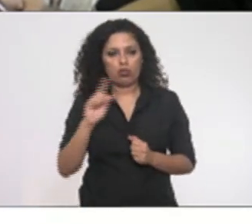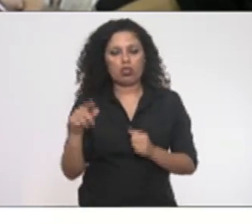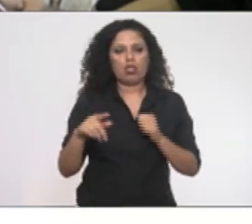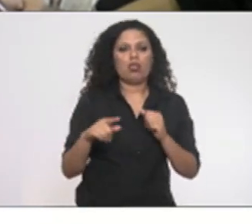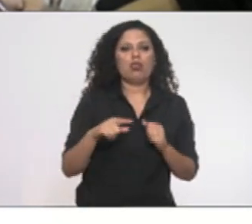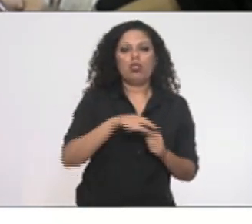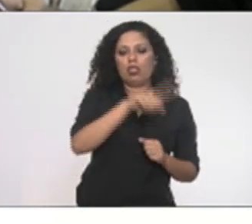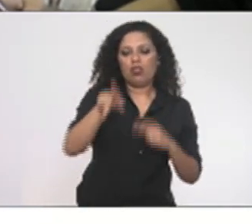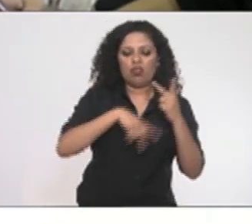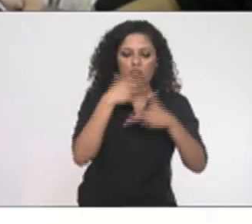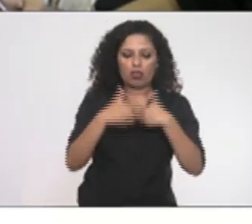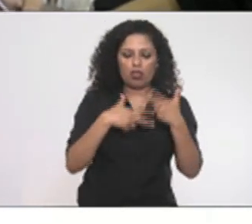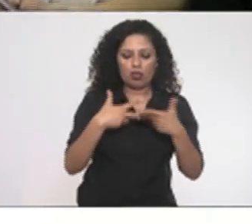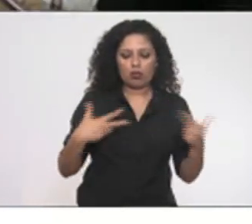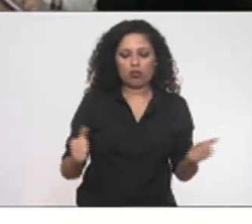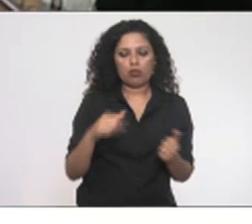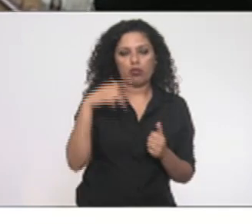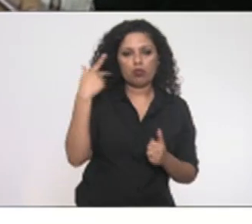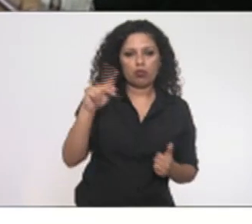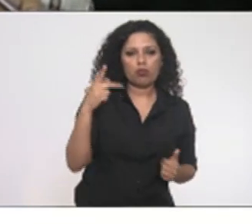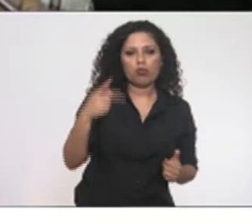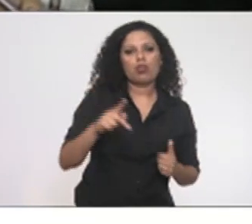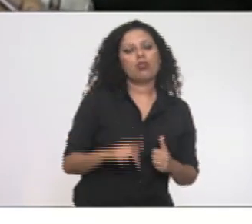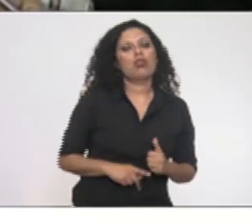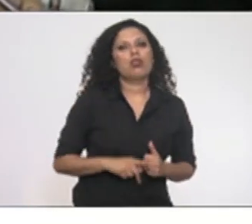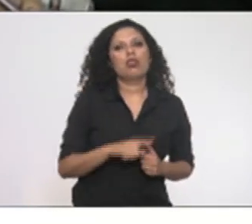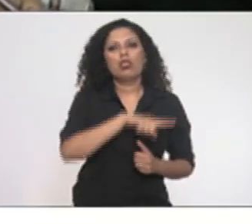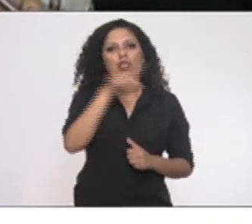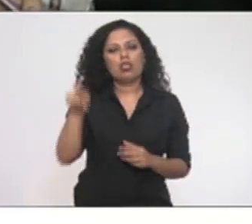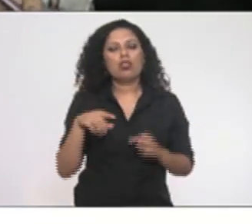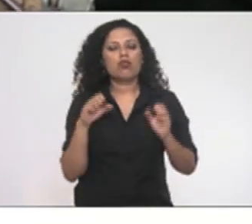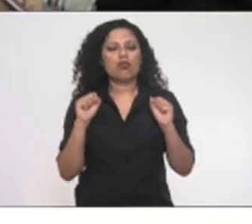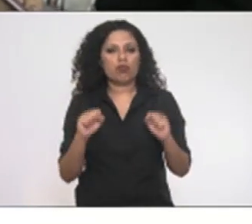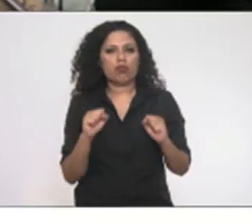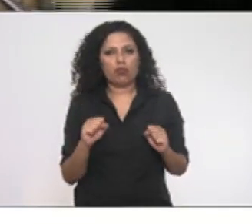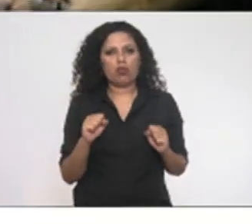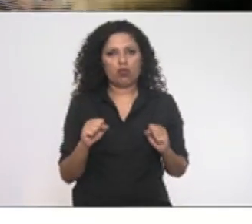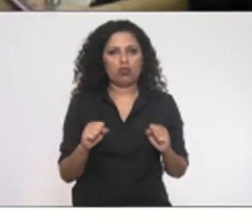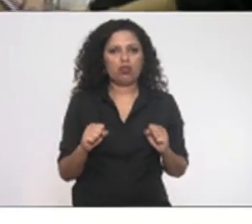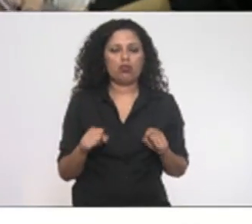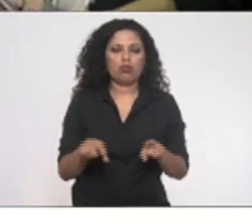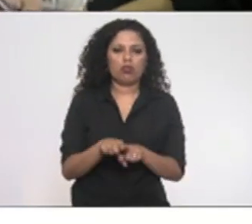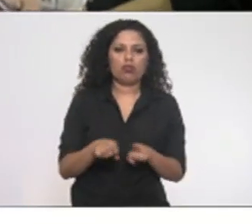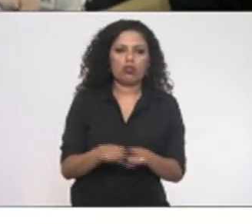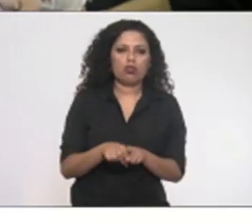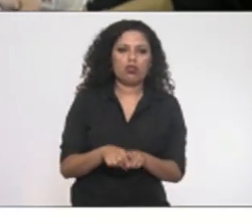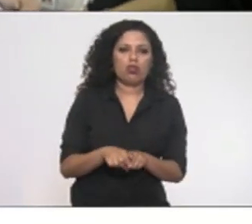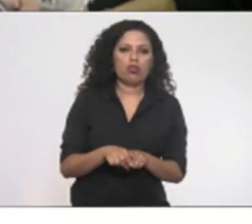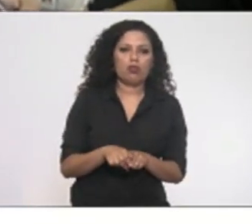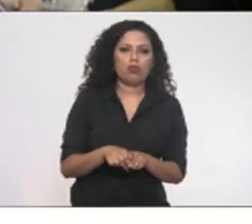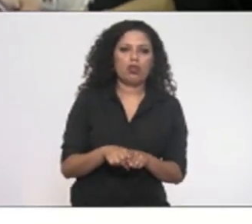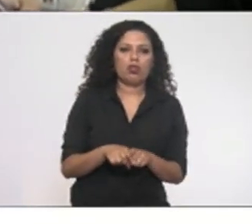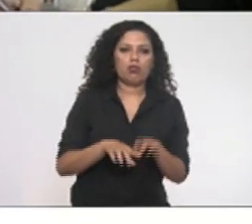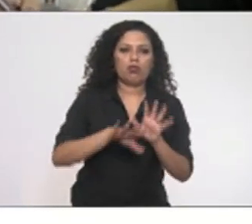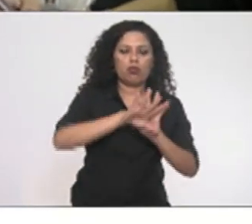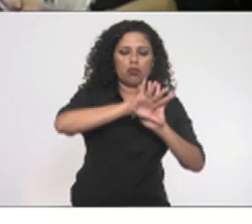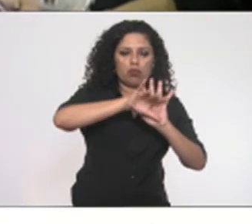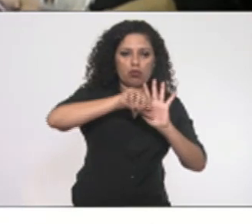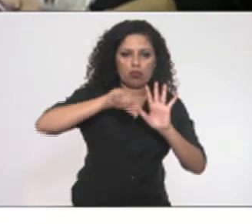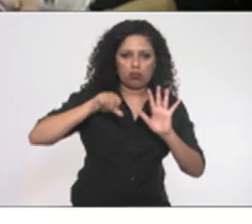garantia de oferta. Mas eles passam, esses vendedores, ela se compromete também, nesse termo de cessação de conduta,